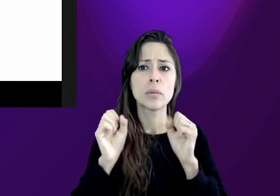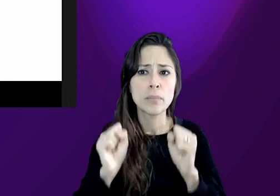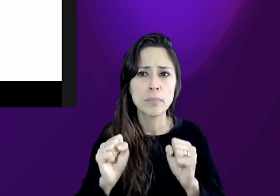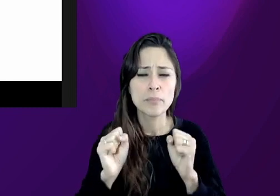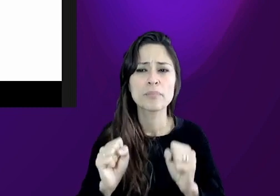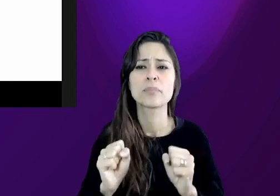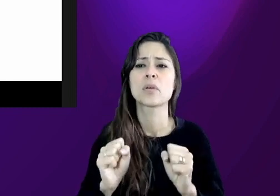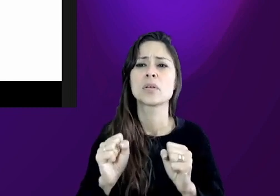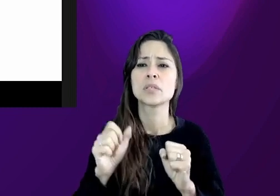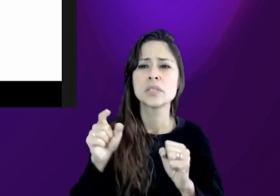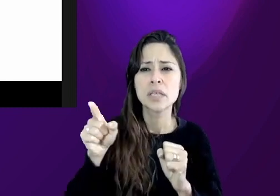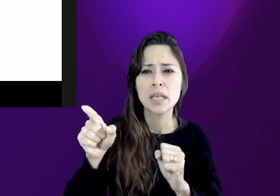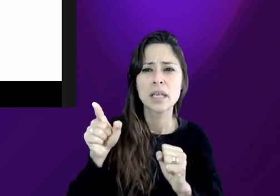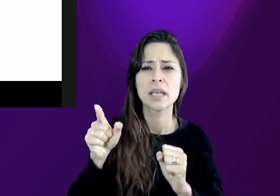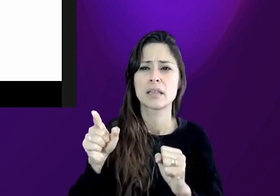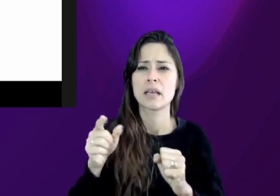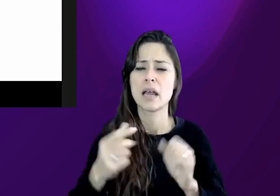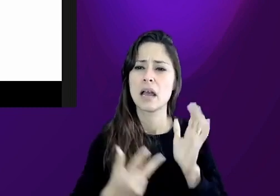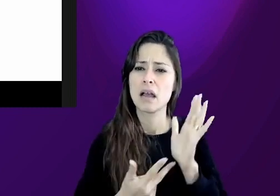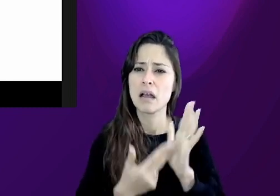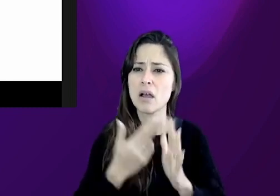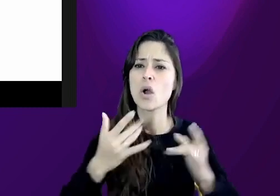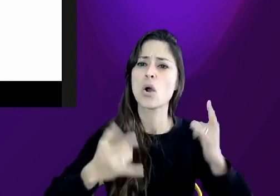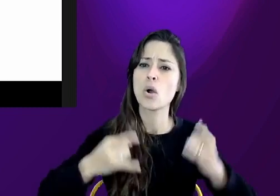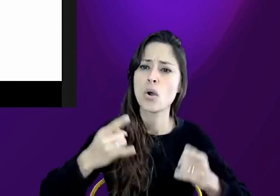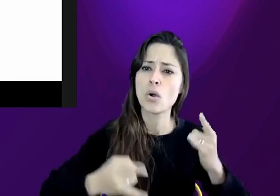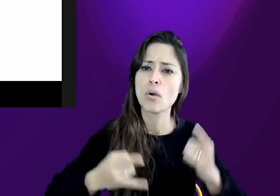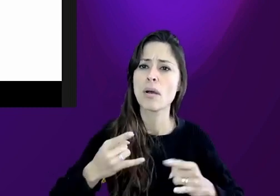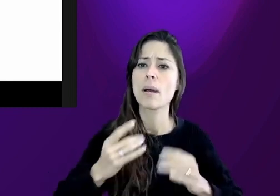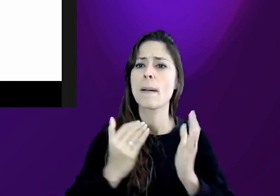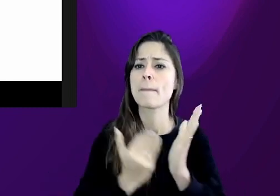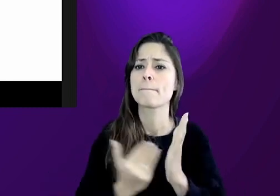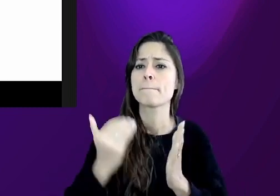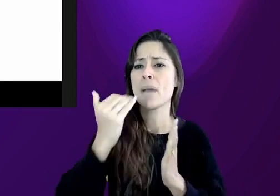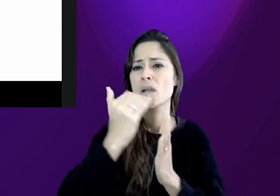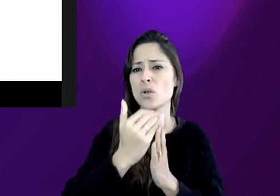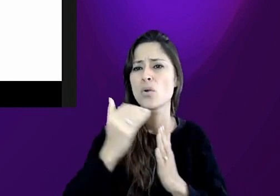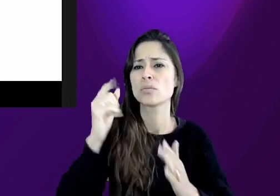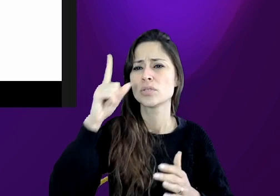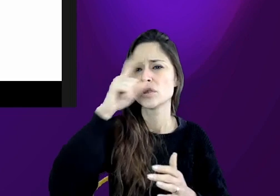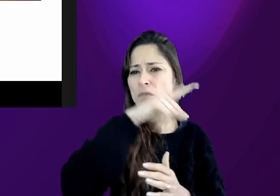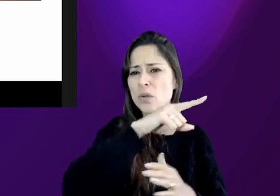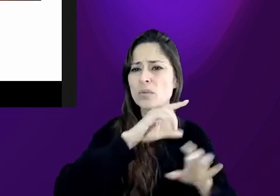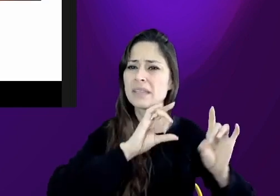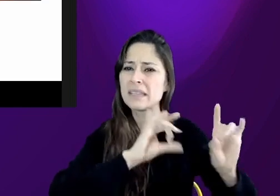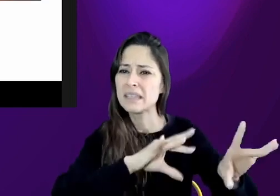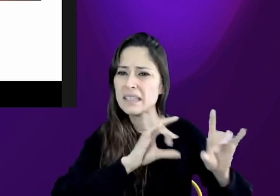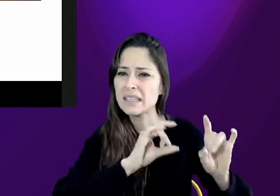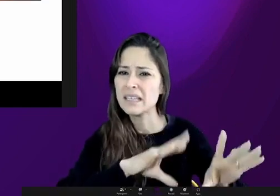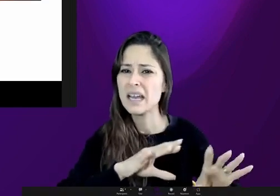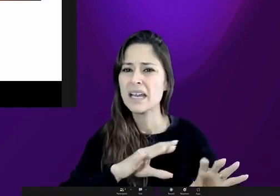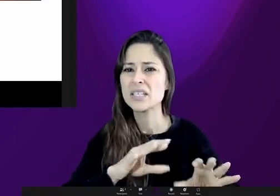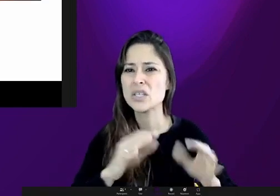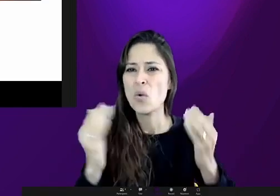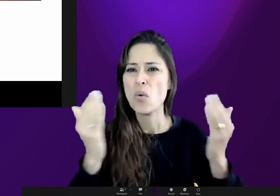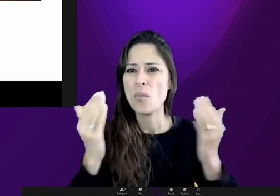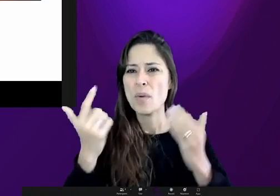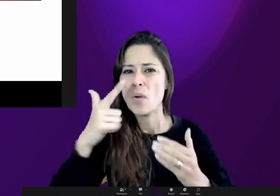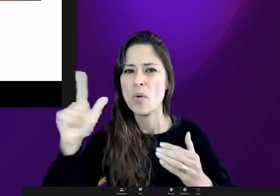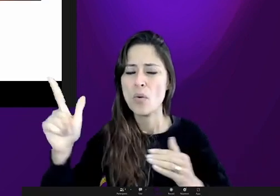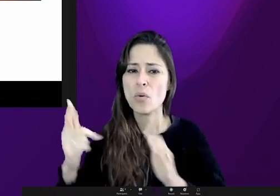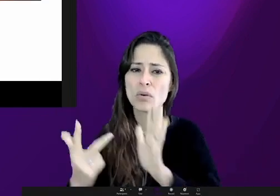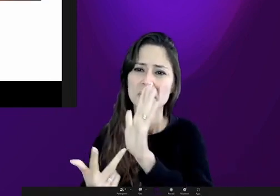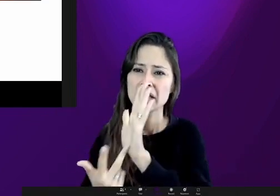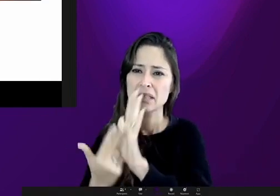gastrectomia robótica ela é superior naqueles casos de maior dificuldade técnica para a via laparoscópica. Então, eu trouxe aqui 3